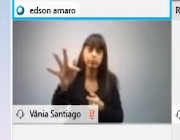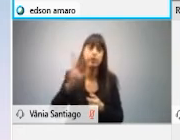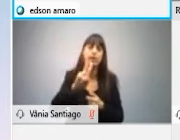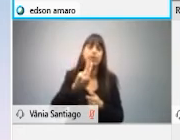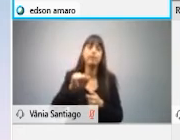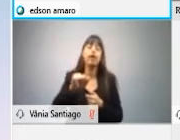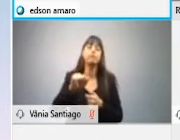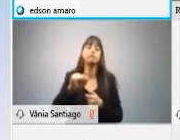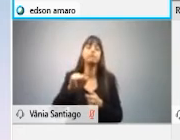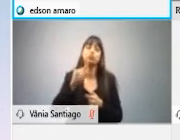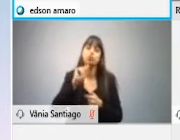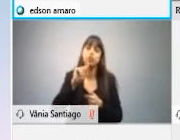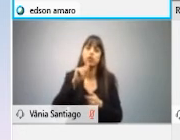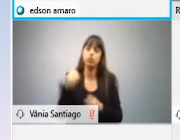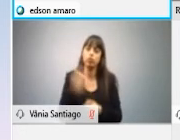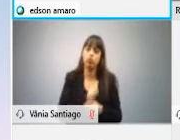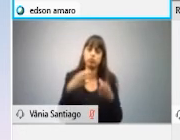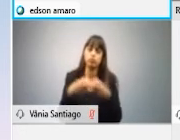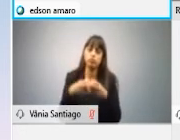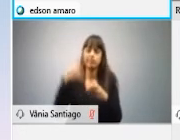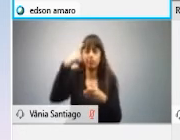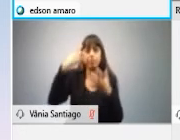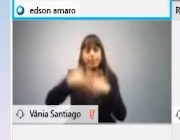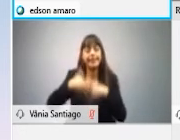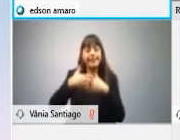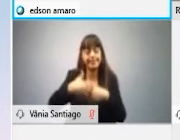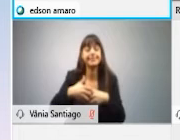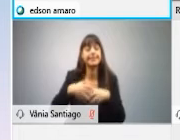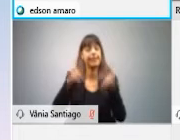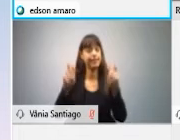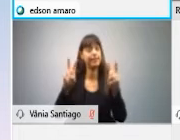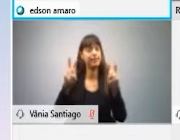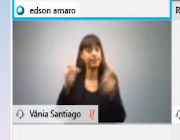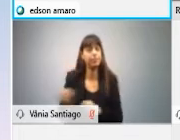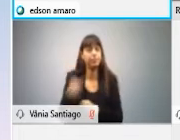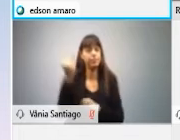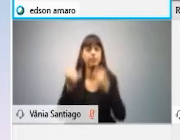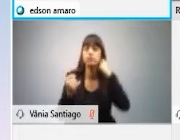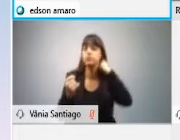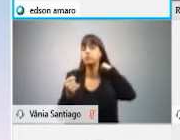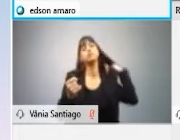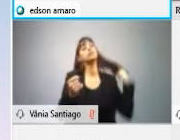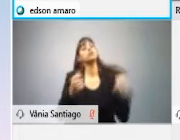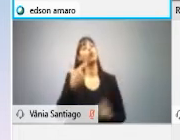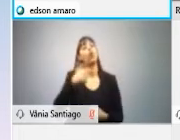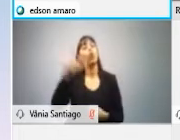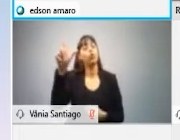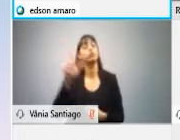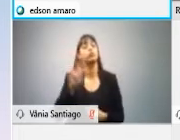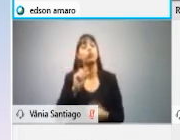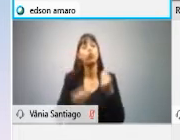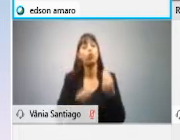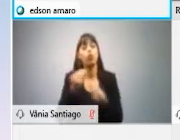questões importantes para esse grupo aqui. Num outro nível de complexidade, agora eu já falei que a gente tem a nossa carga